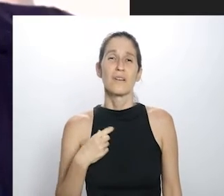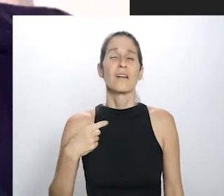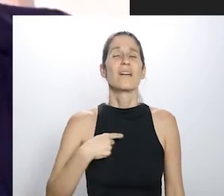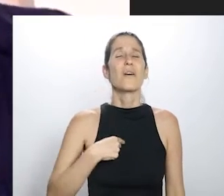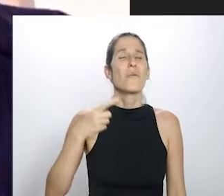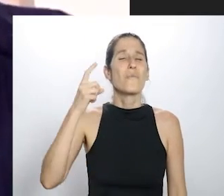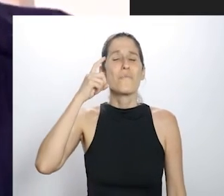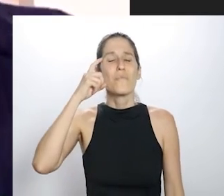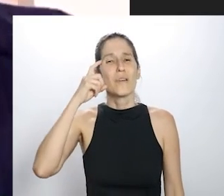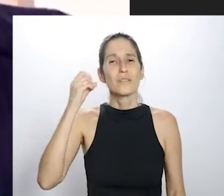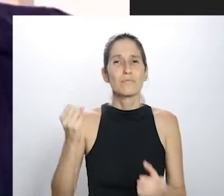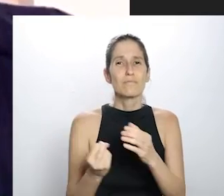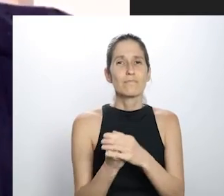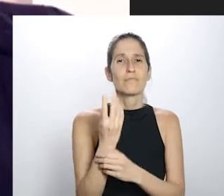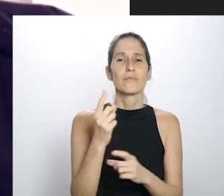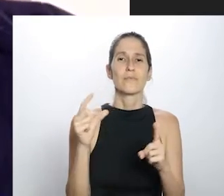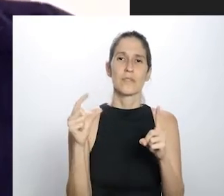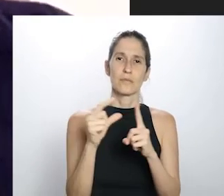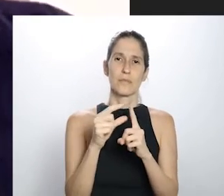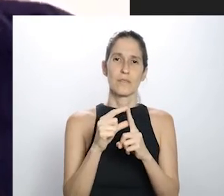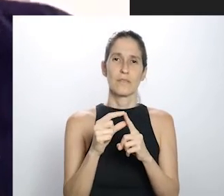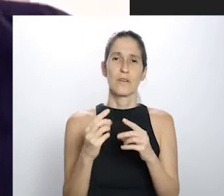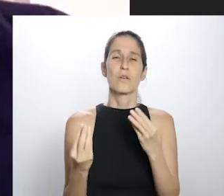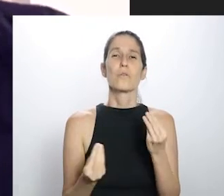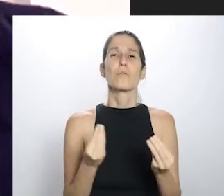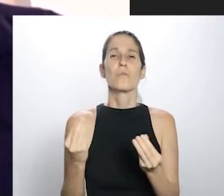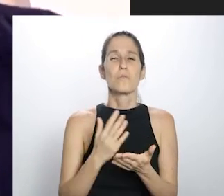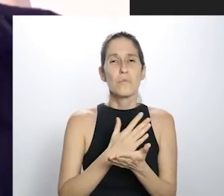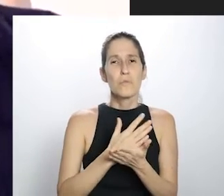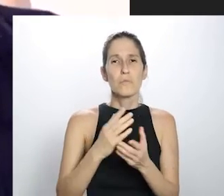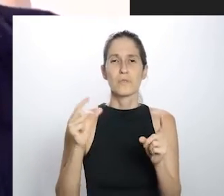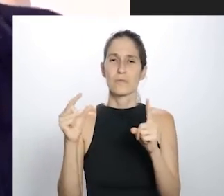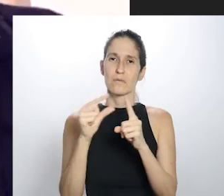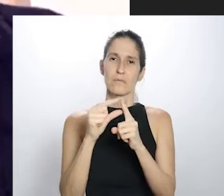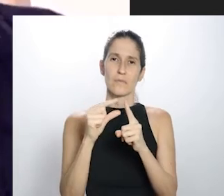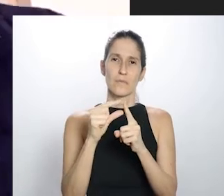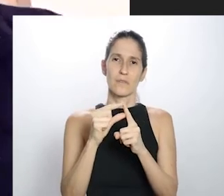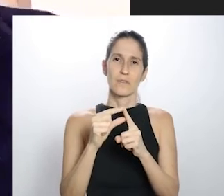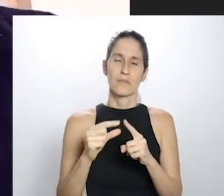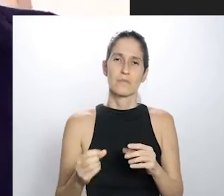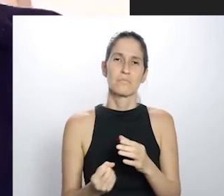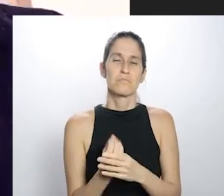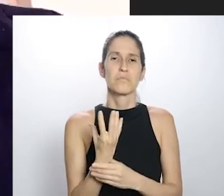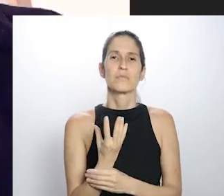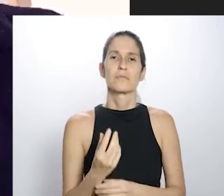que eu sempre, quando, eu gosto de pensar na etimologia das palavras, de onde vêm as palavras, né?